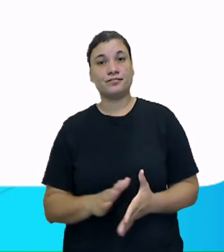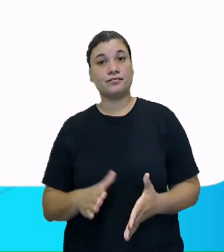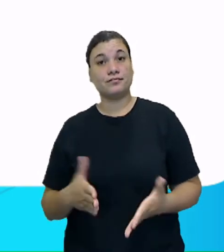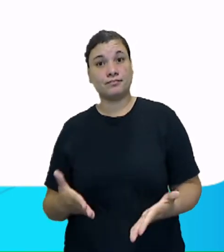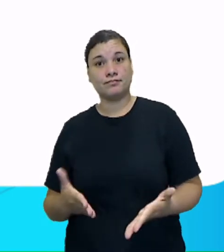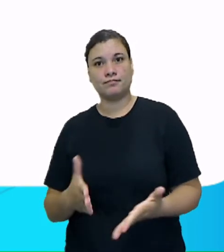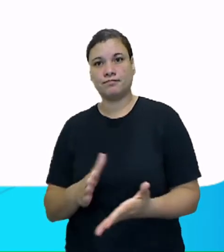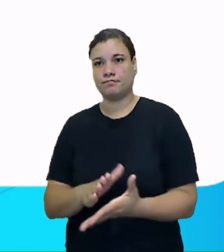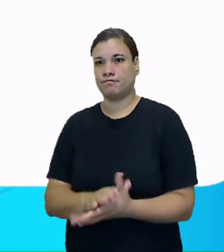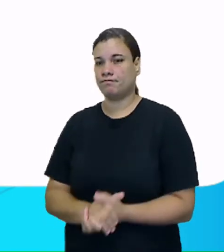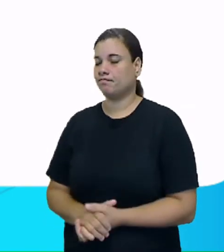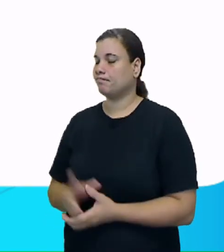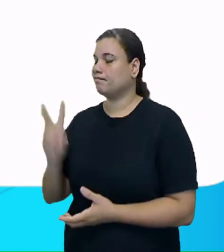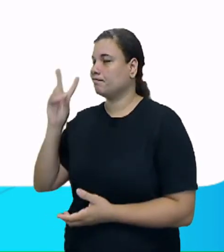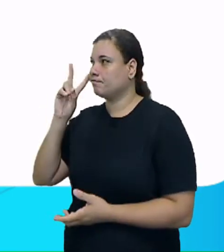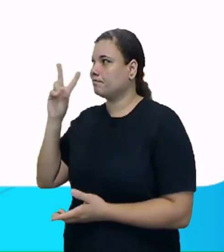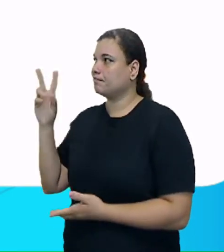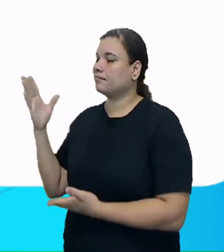Definições.